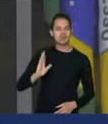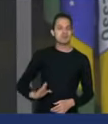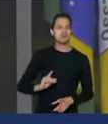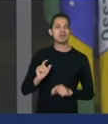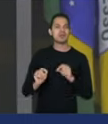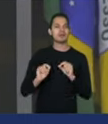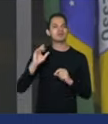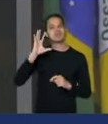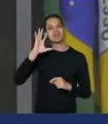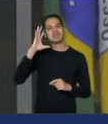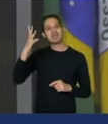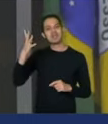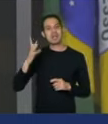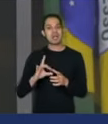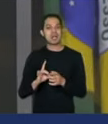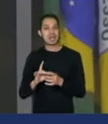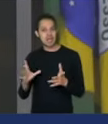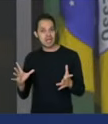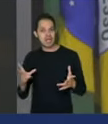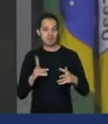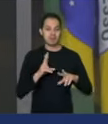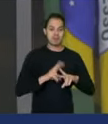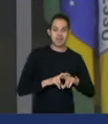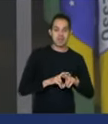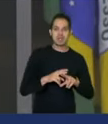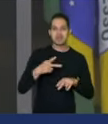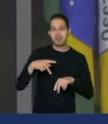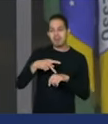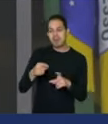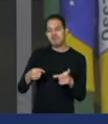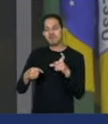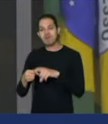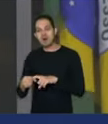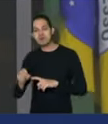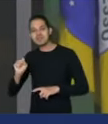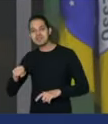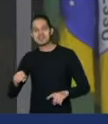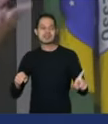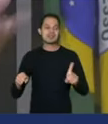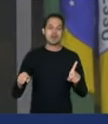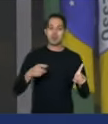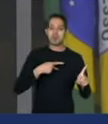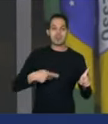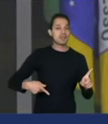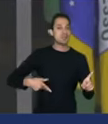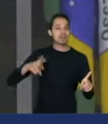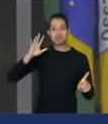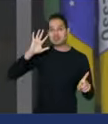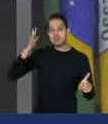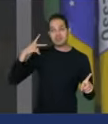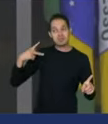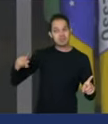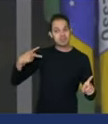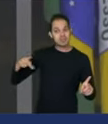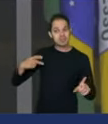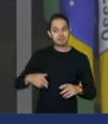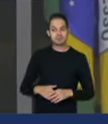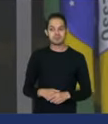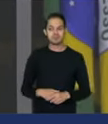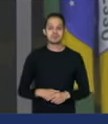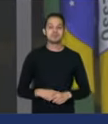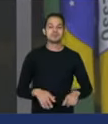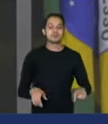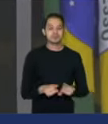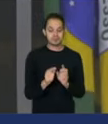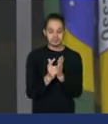se deve ou não extraditar um preso. E aí, eu vejo também hoje uma reportagem em que diz que o